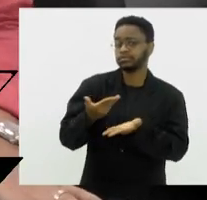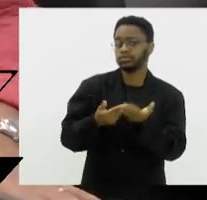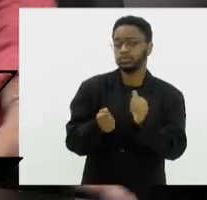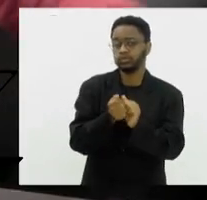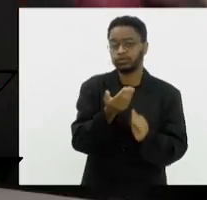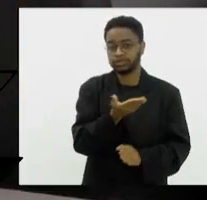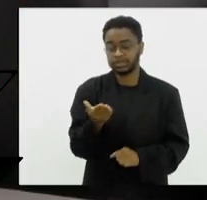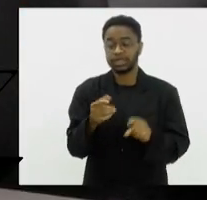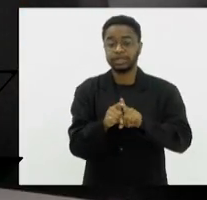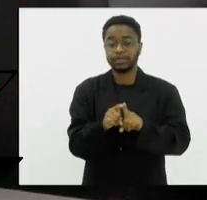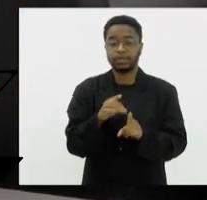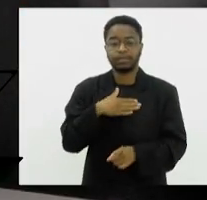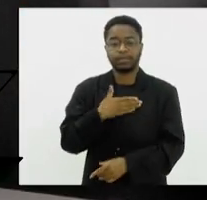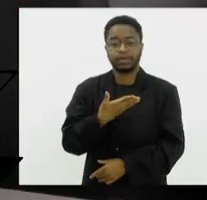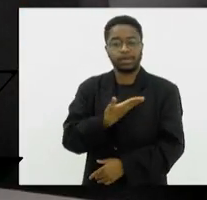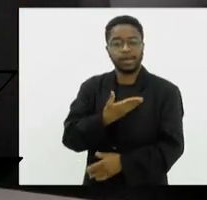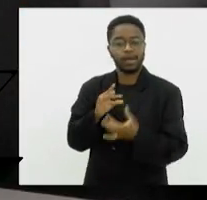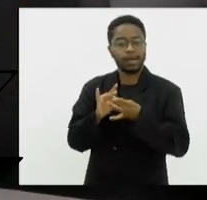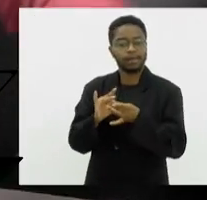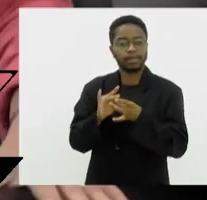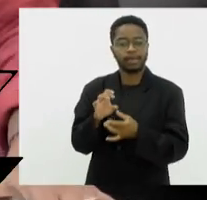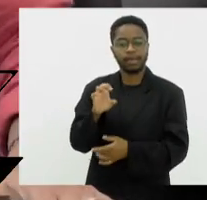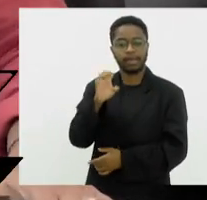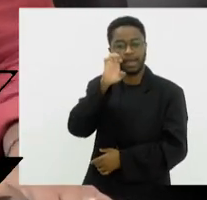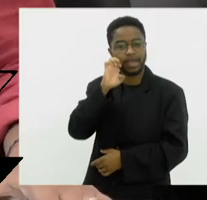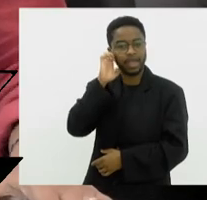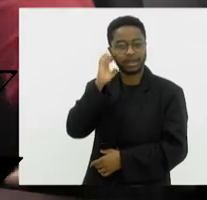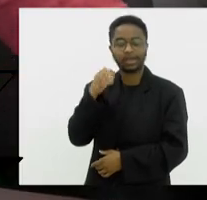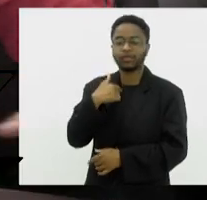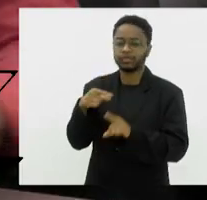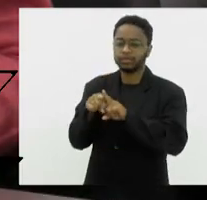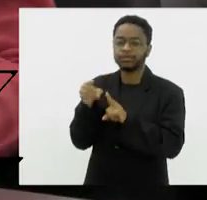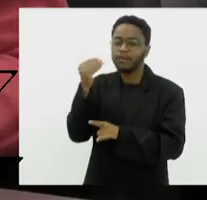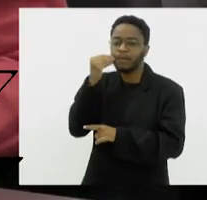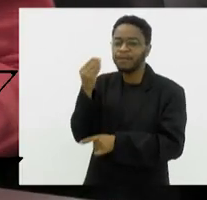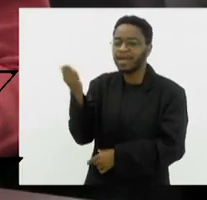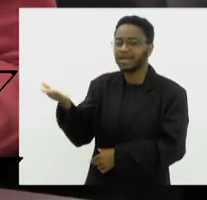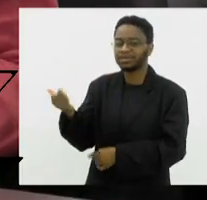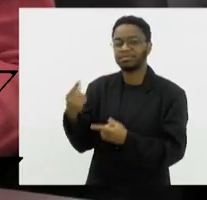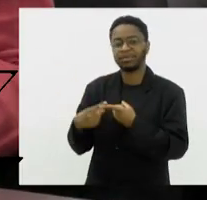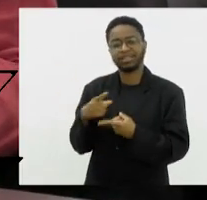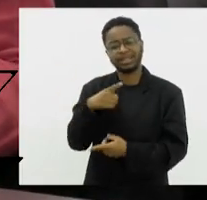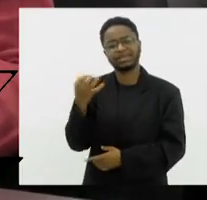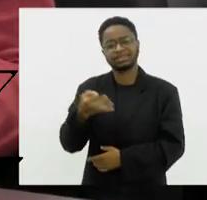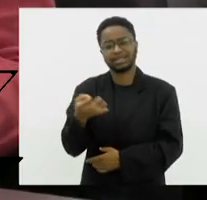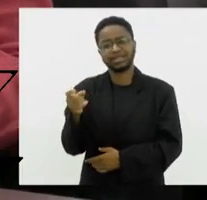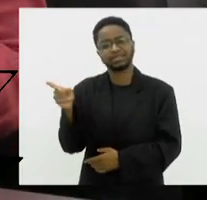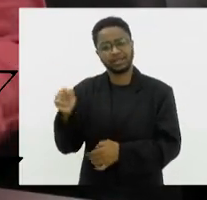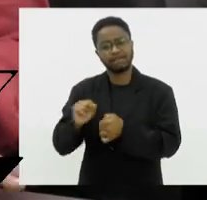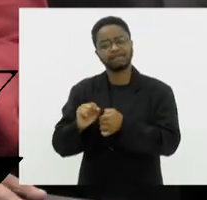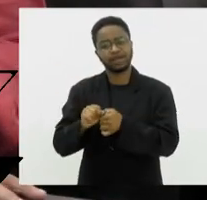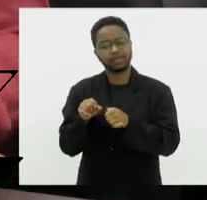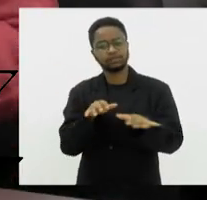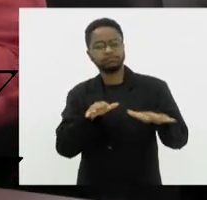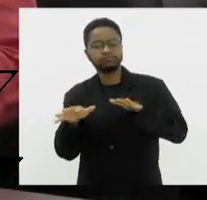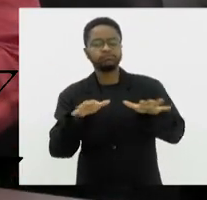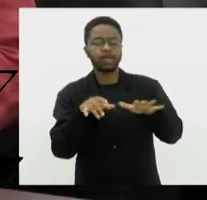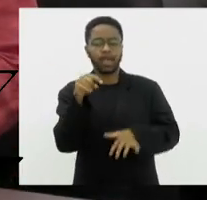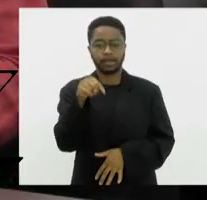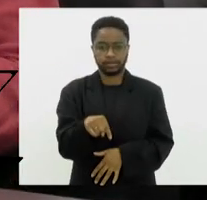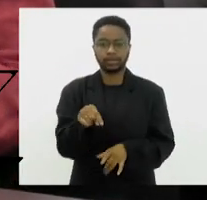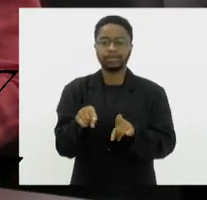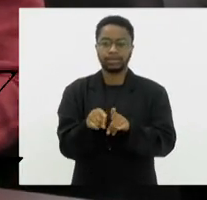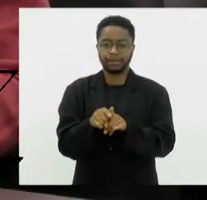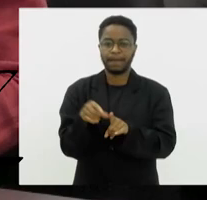querida companheira Élica Takemoto, passar aqui para dar um beijinho nela, tenho certeza que ela vai fazer tremular aqui a